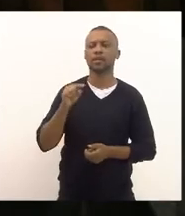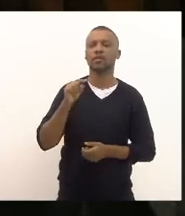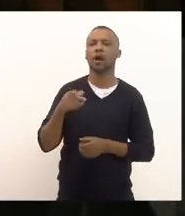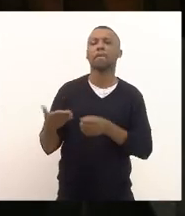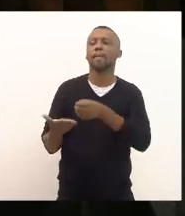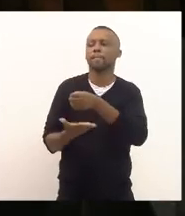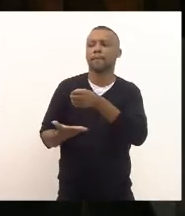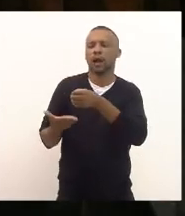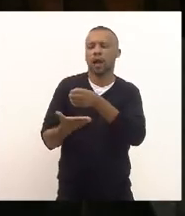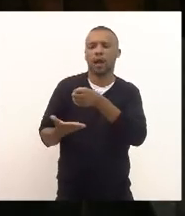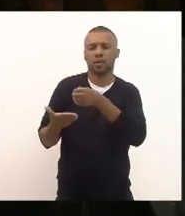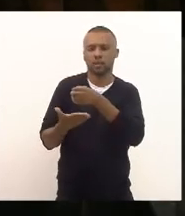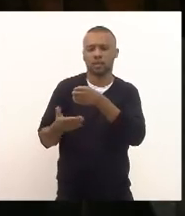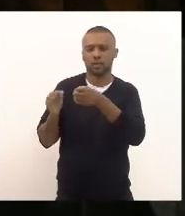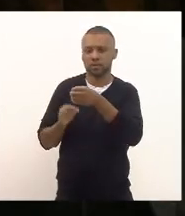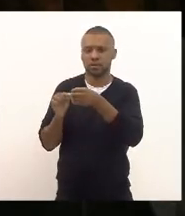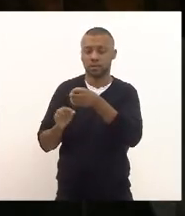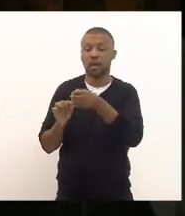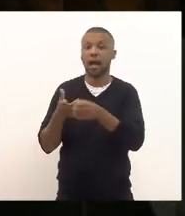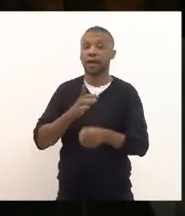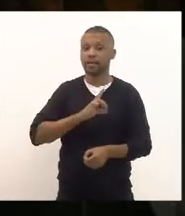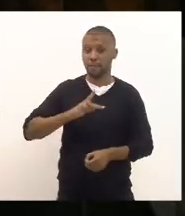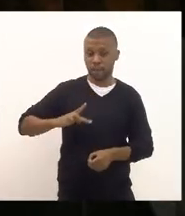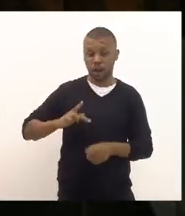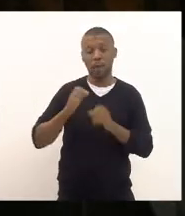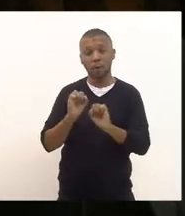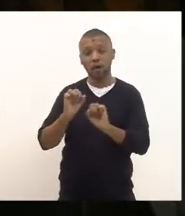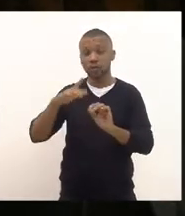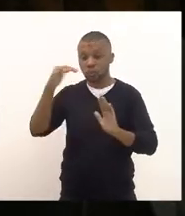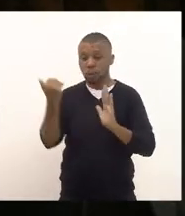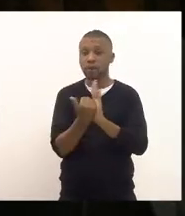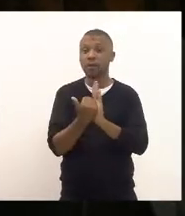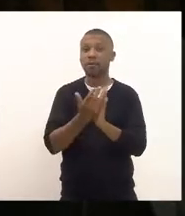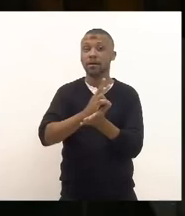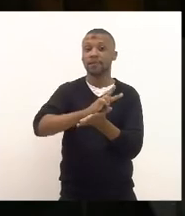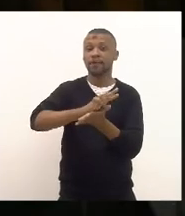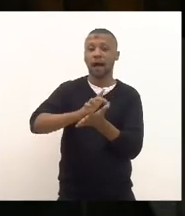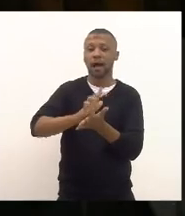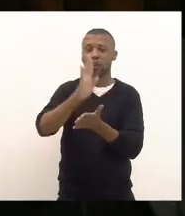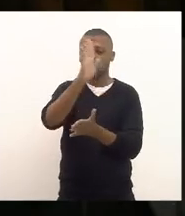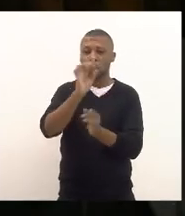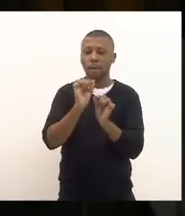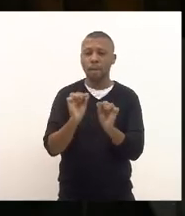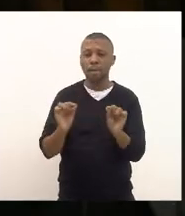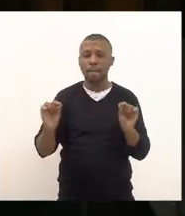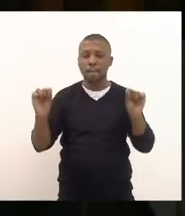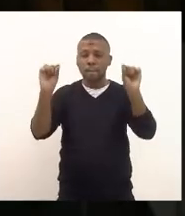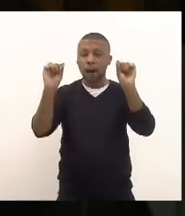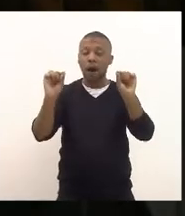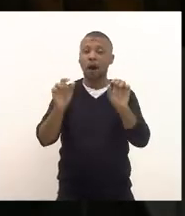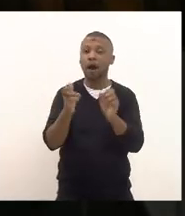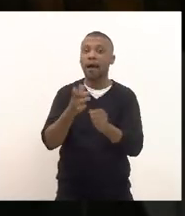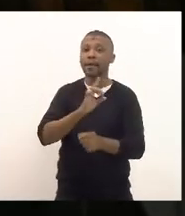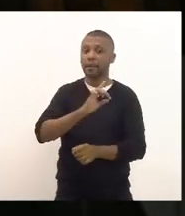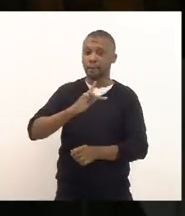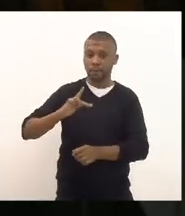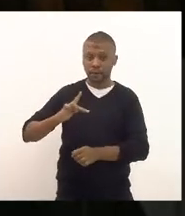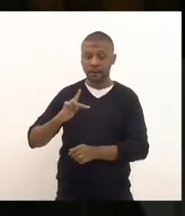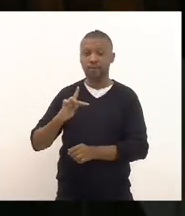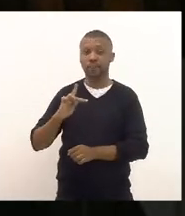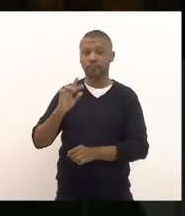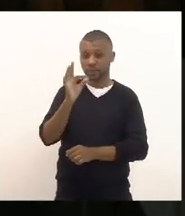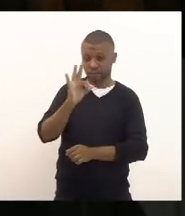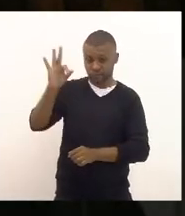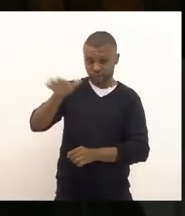que a Defensoria Pública pode cumprir nos diferentes estados da Federação aliás da Defensoria Pública da União